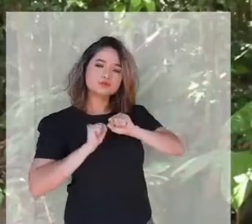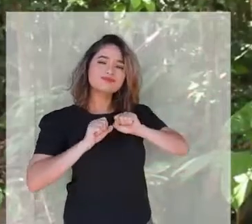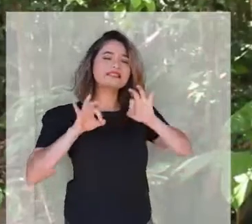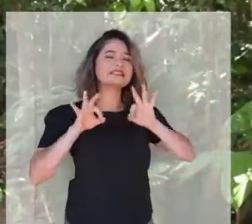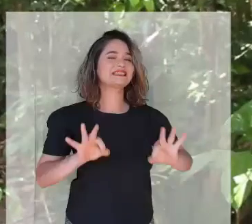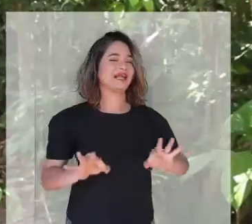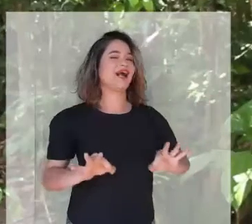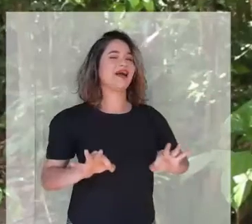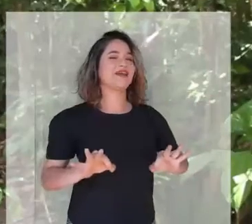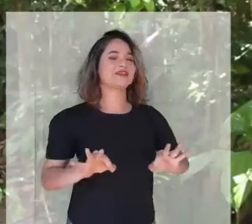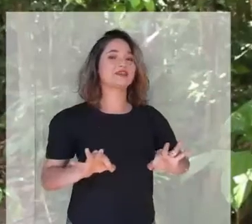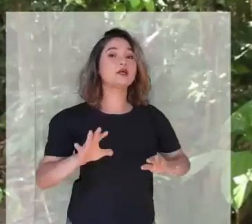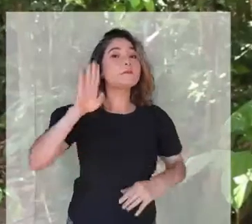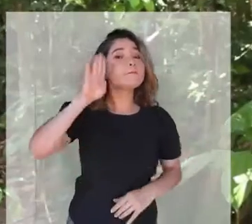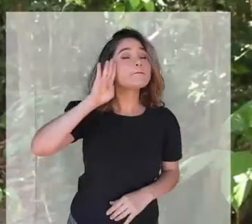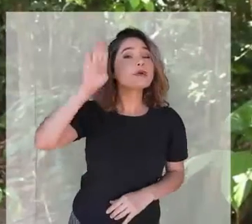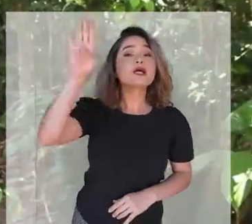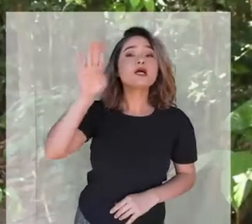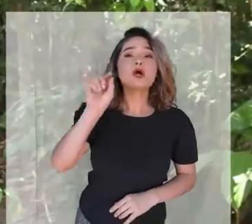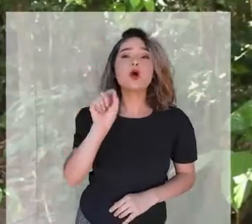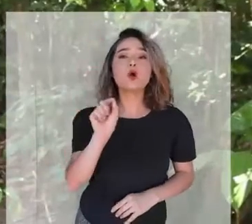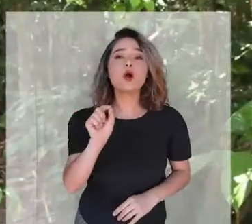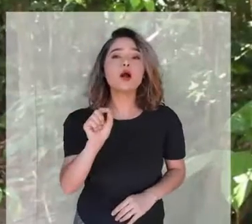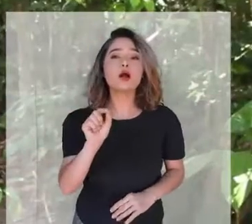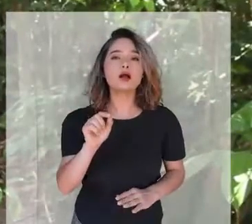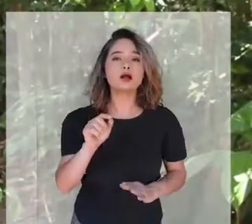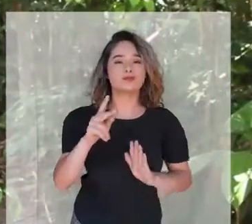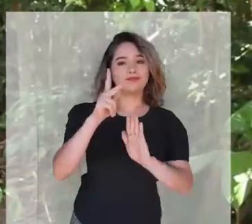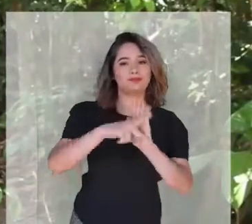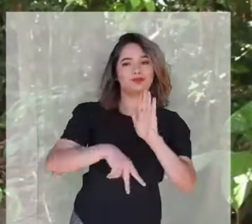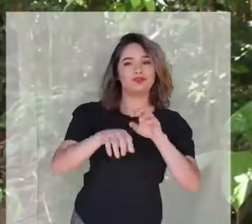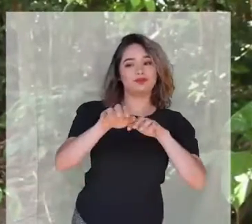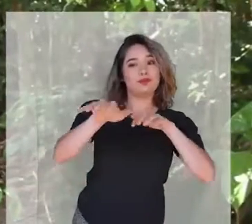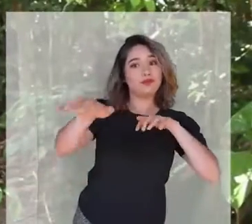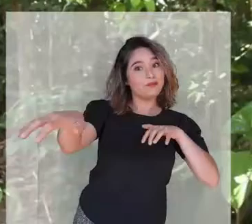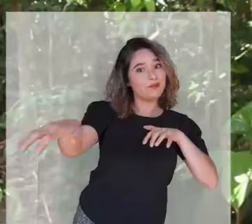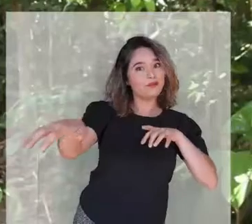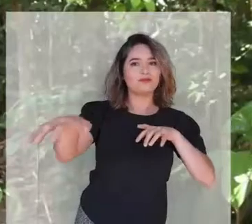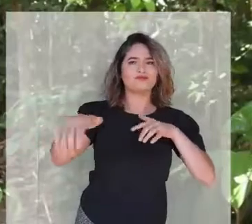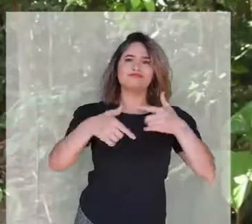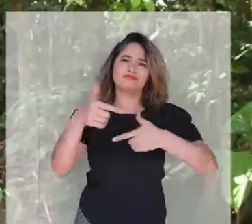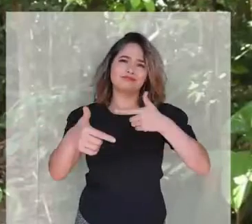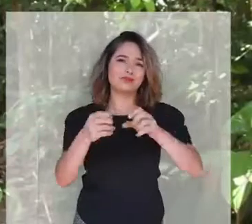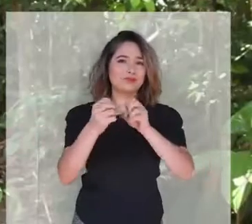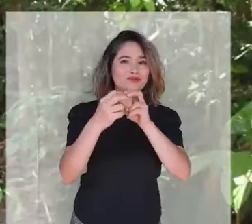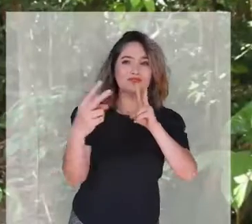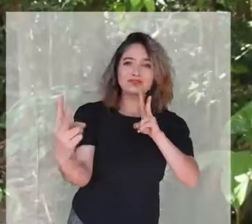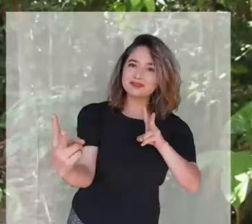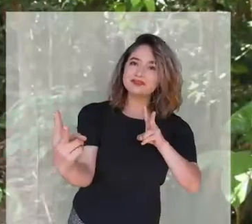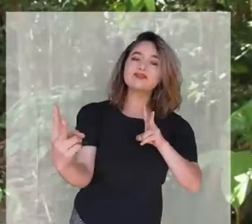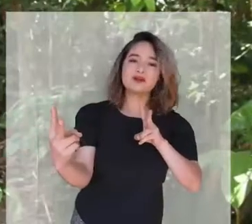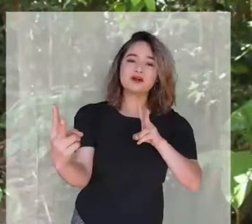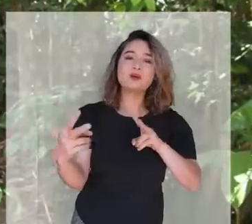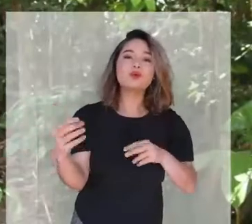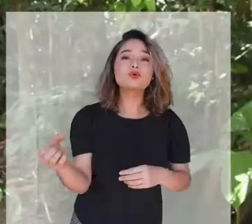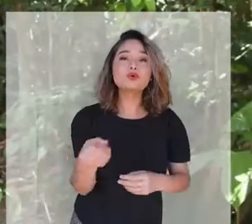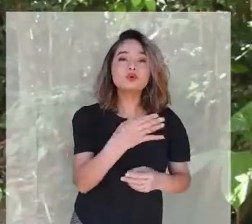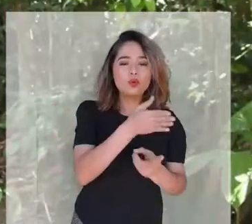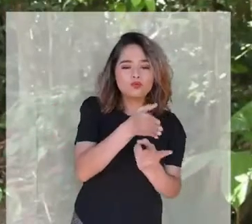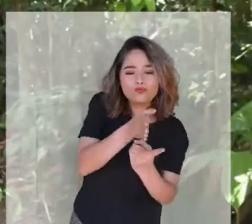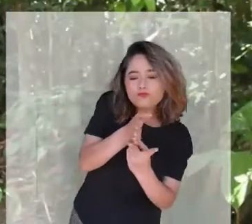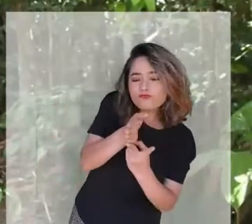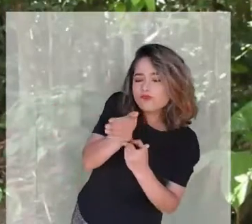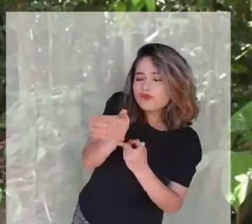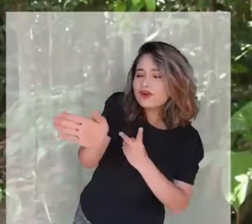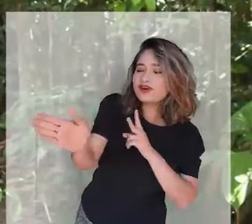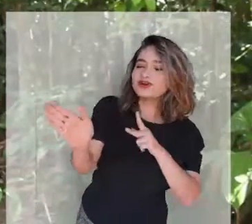o nosso trabalho era um trabalho mais presencial e focado numa determinada localidade, com a utilização das